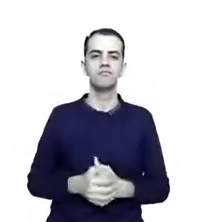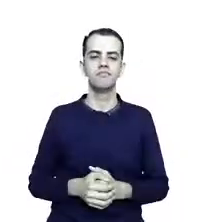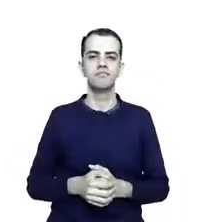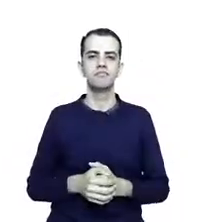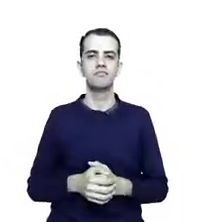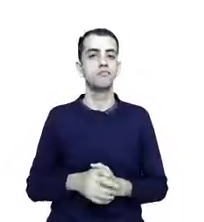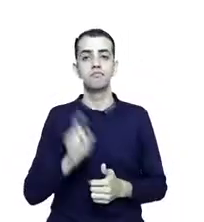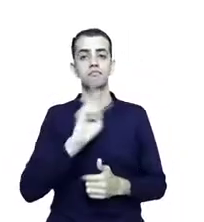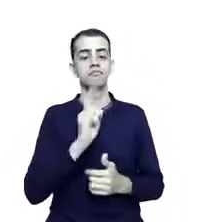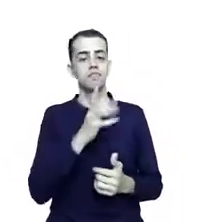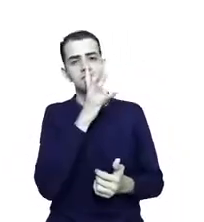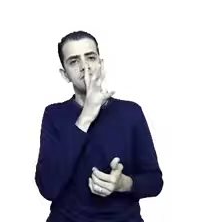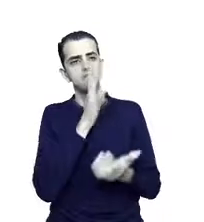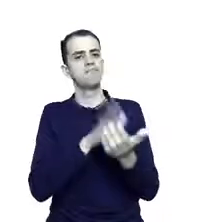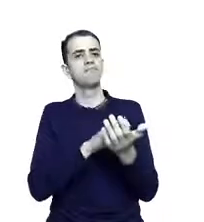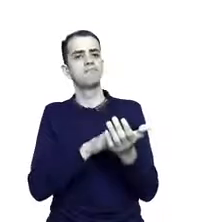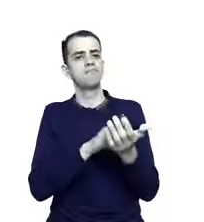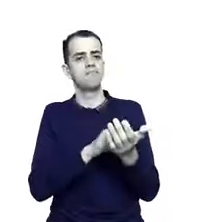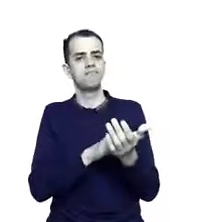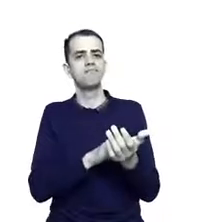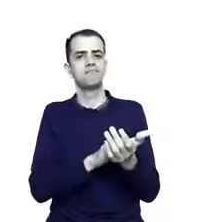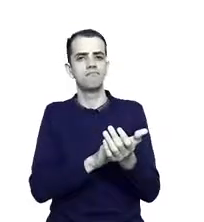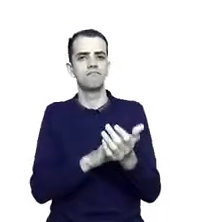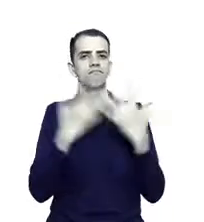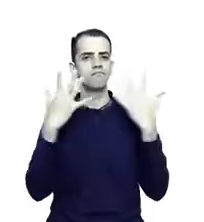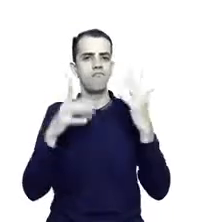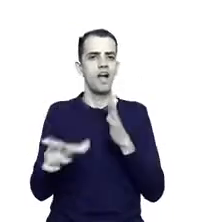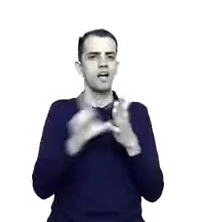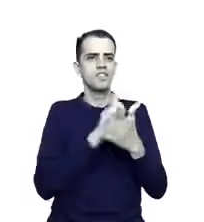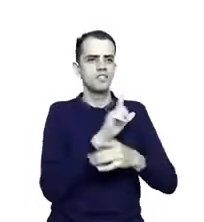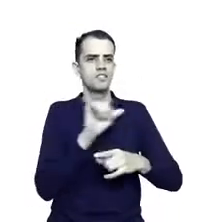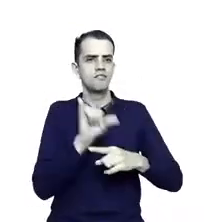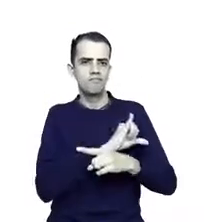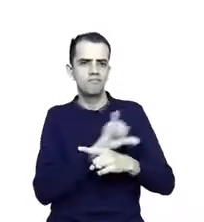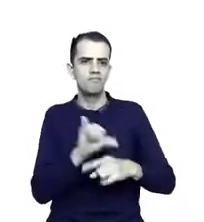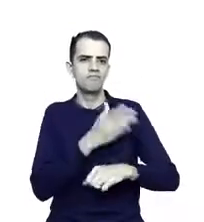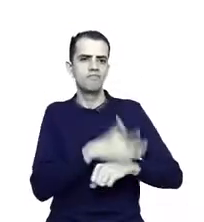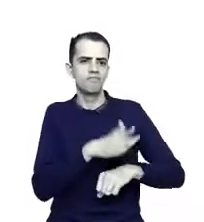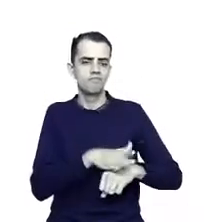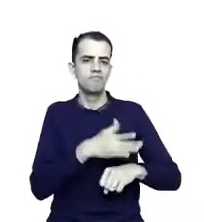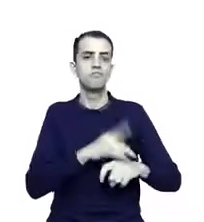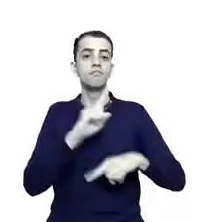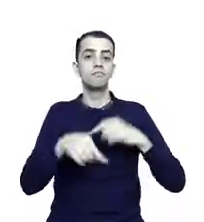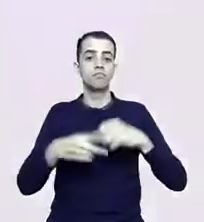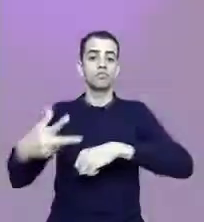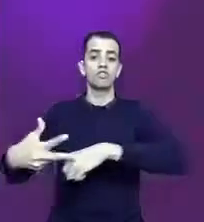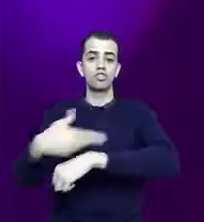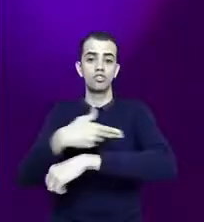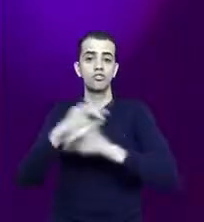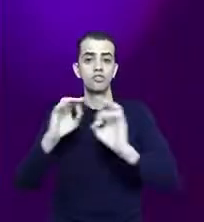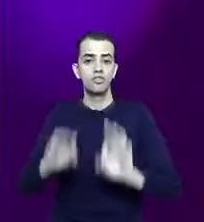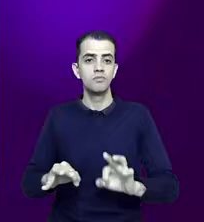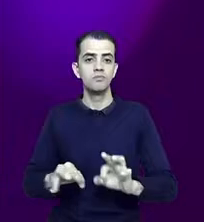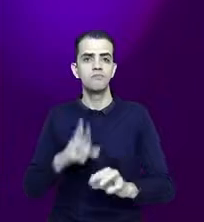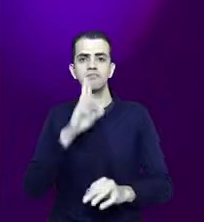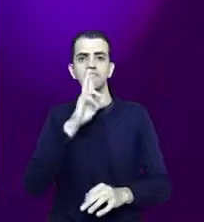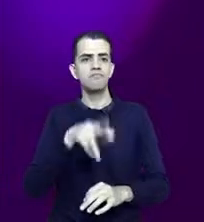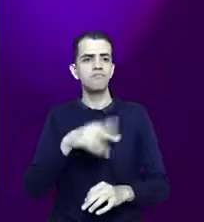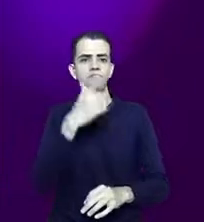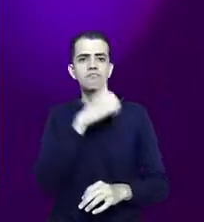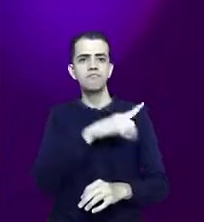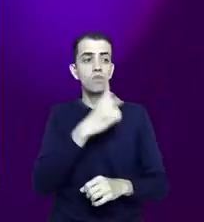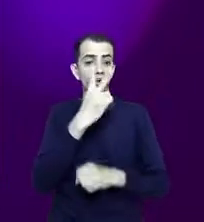parabenizar pela qualidade do planejamento e da cirurgia. Resultado com 2